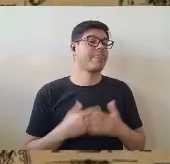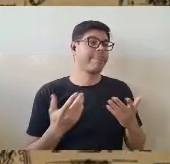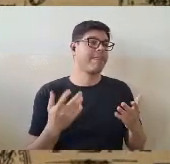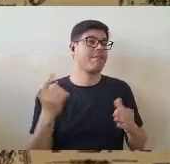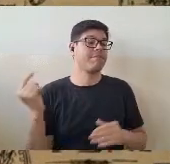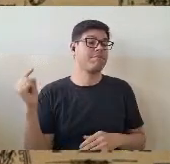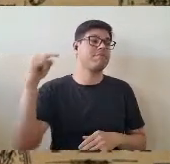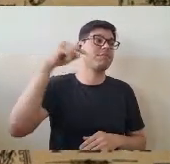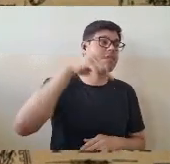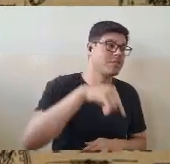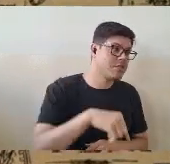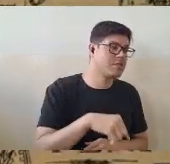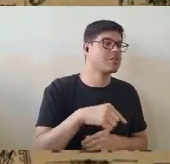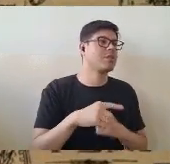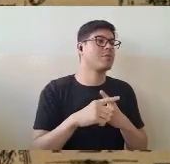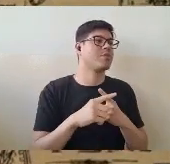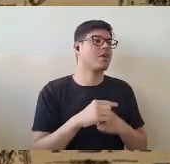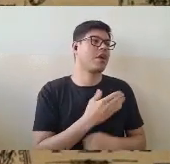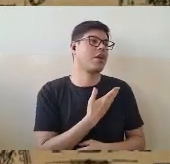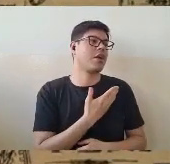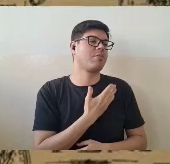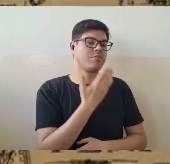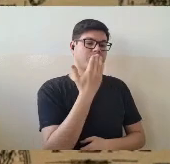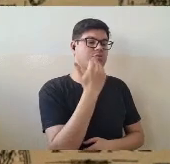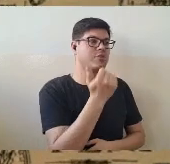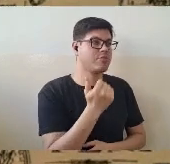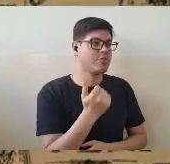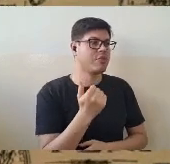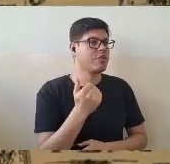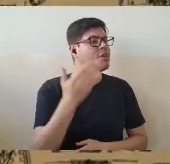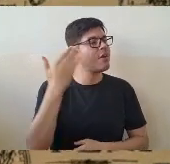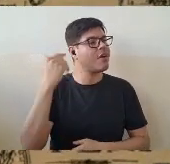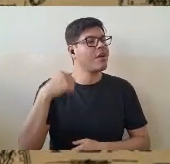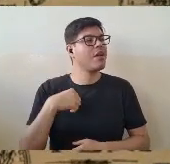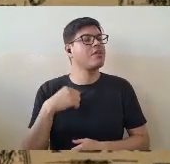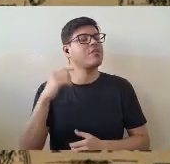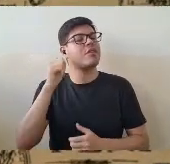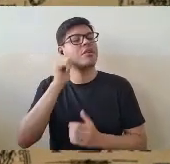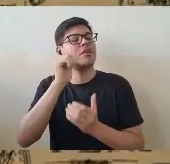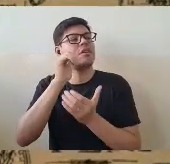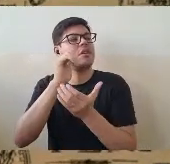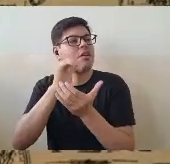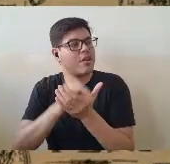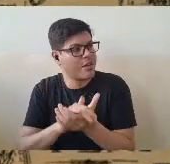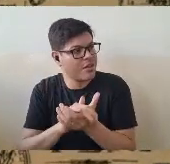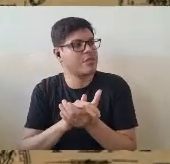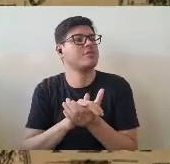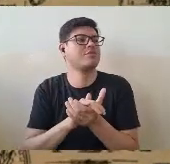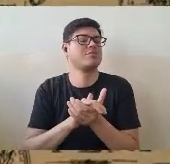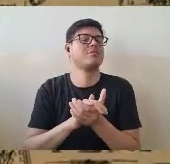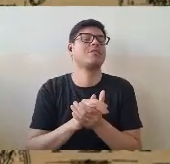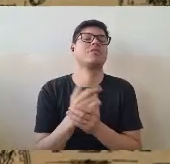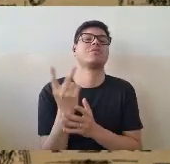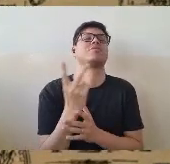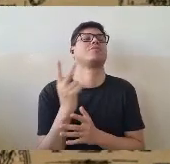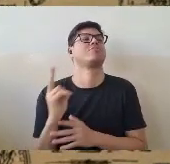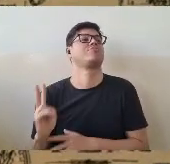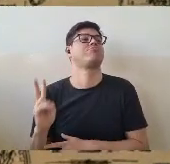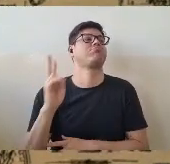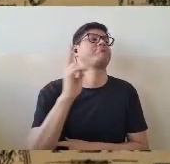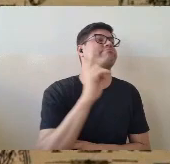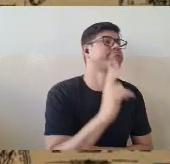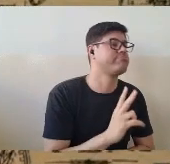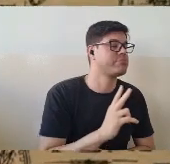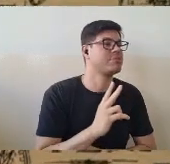época eu estava me casando, mas eu não posso no momento. Aí realmente eu tentei a vida próxima